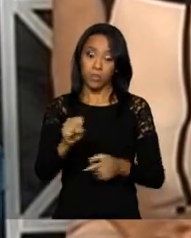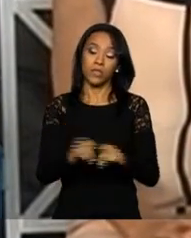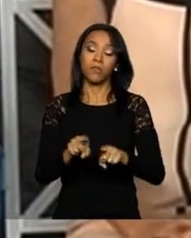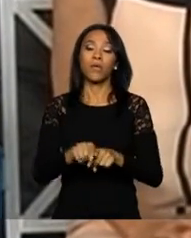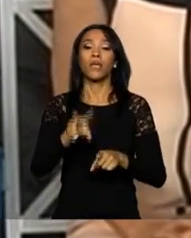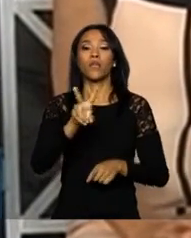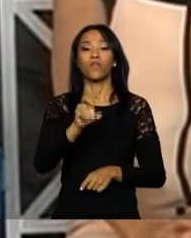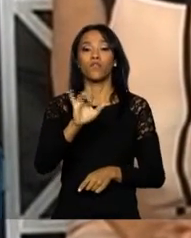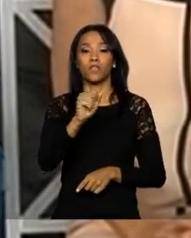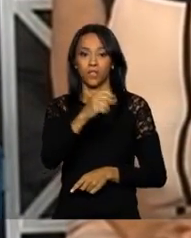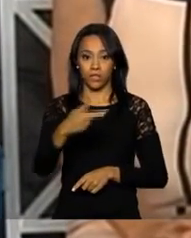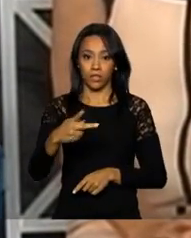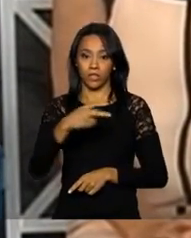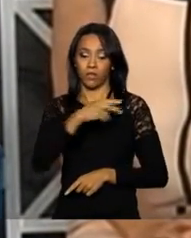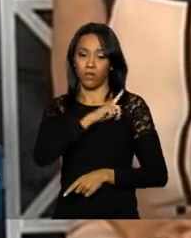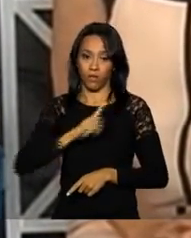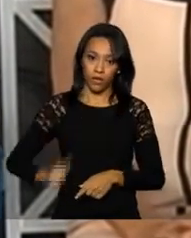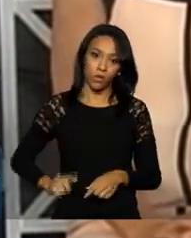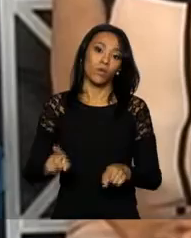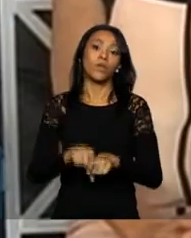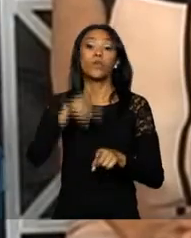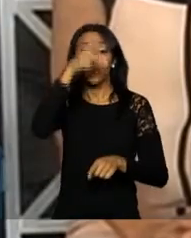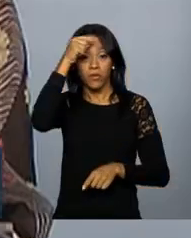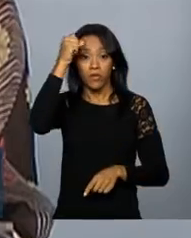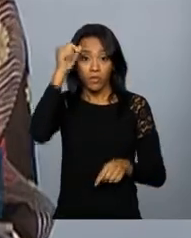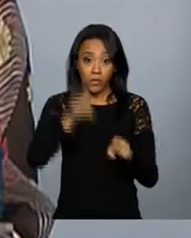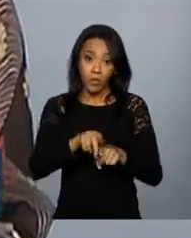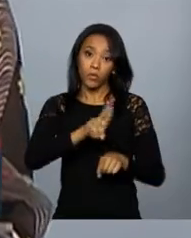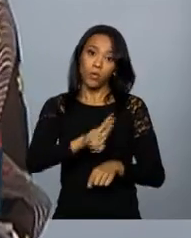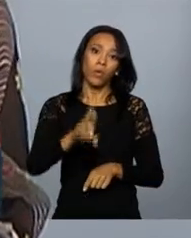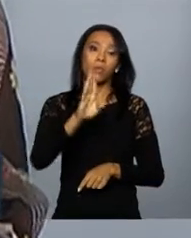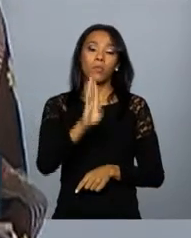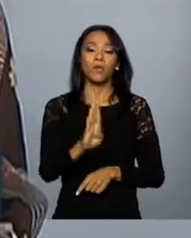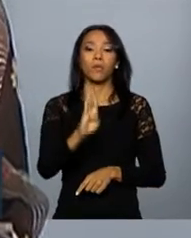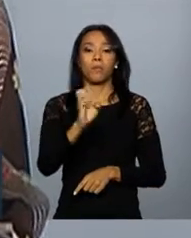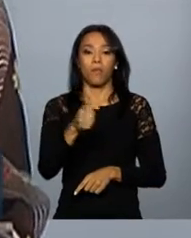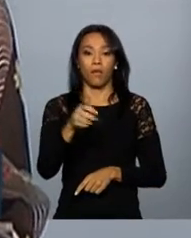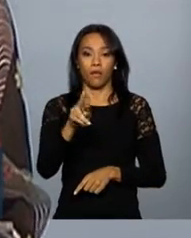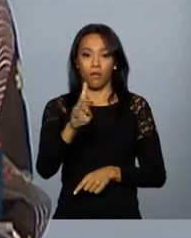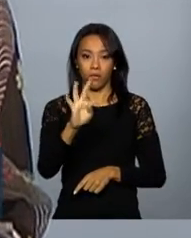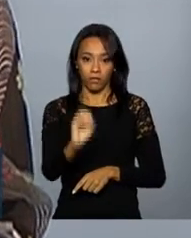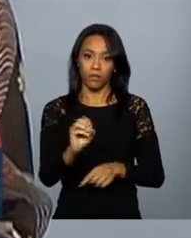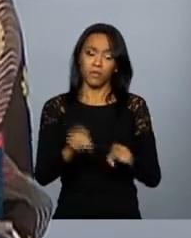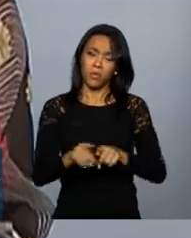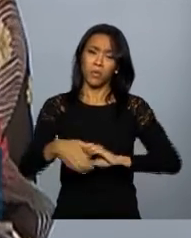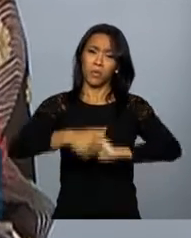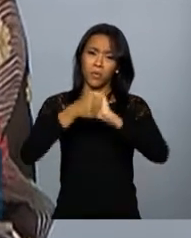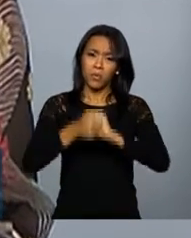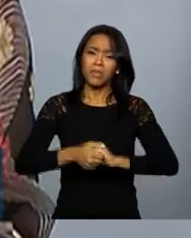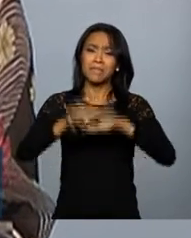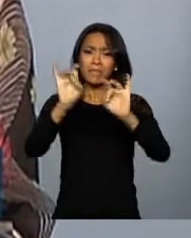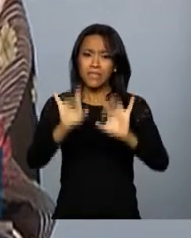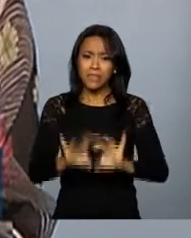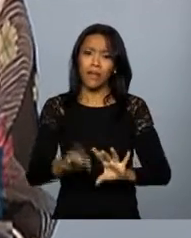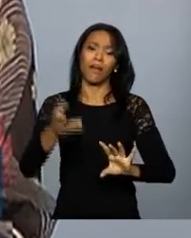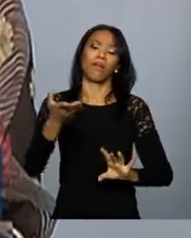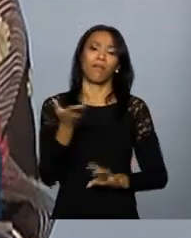João Leão e o prefeito Humberto Santa Cruz. E um cumprimento todo especial